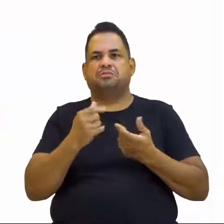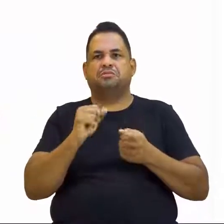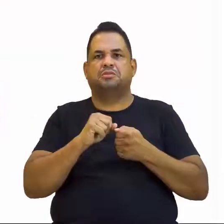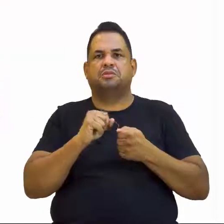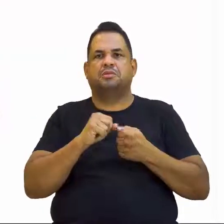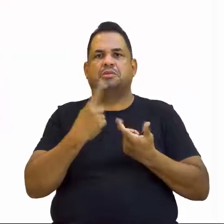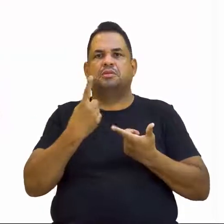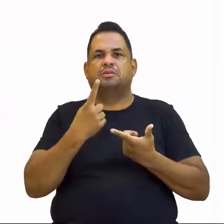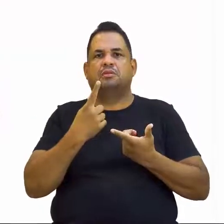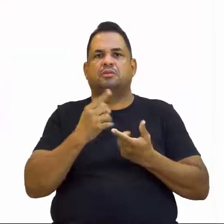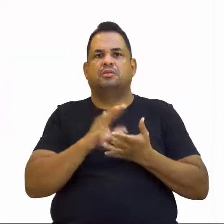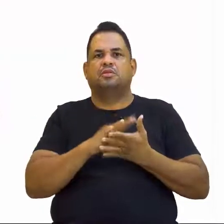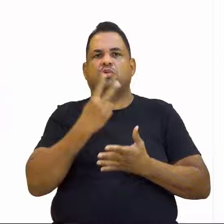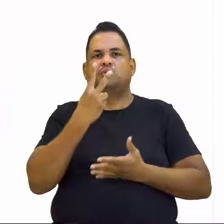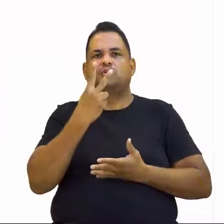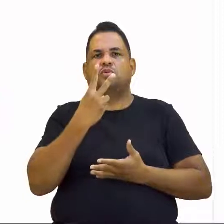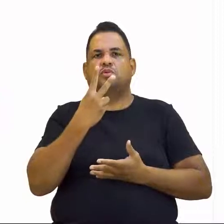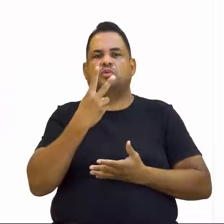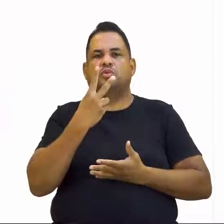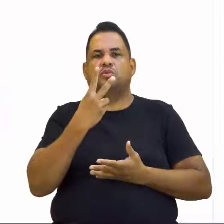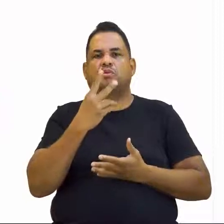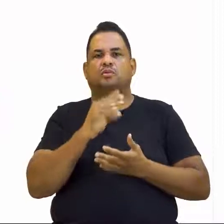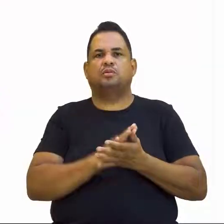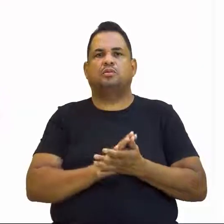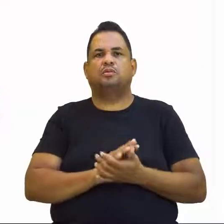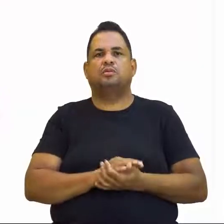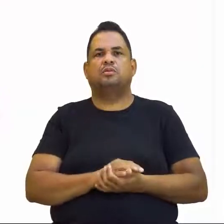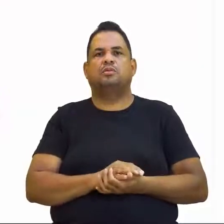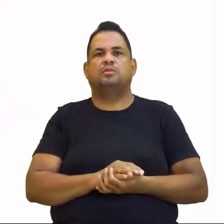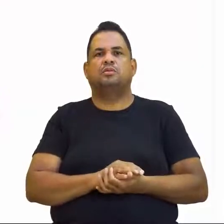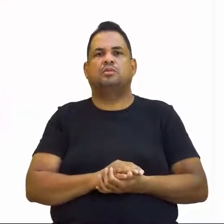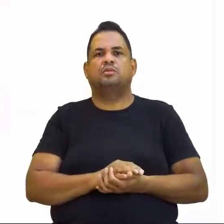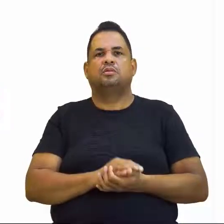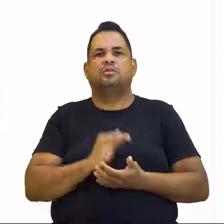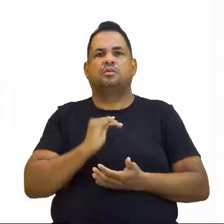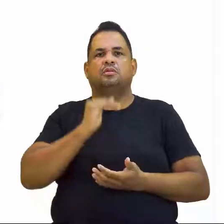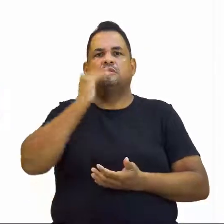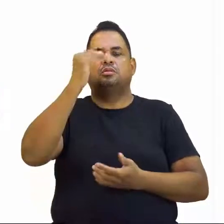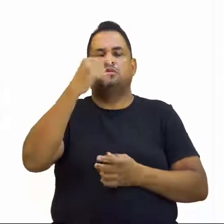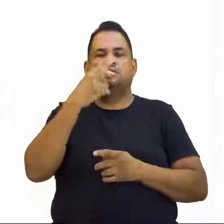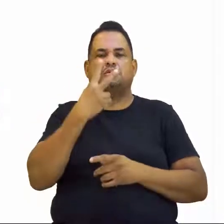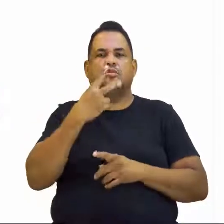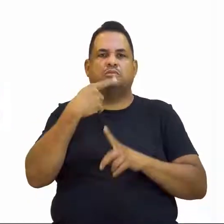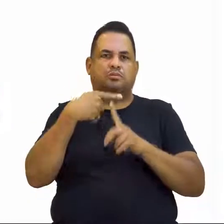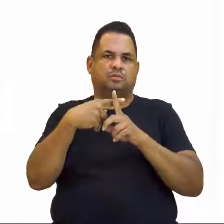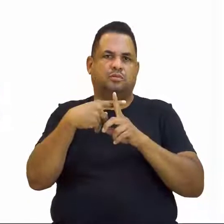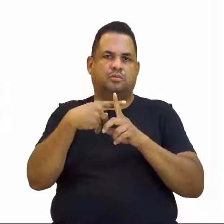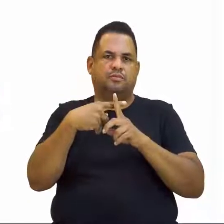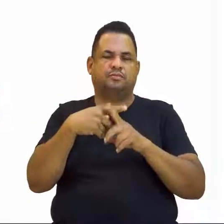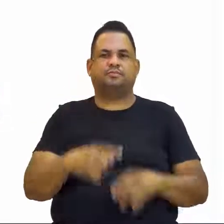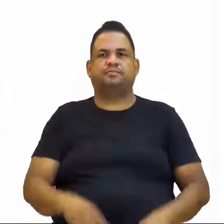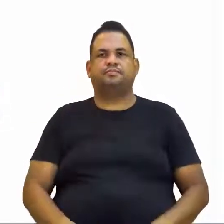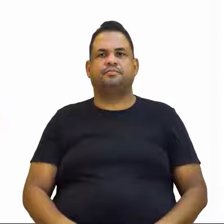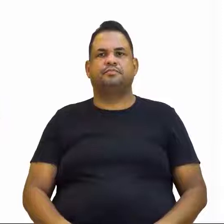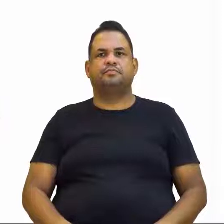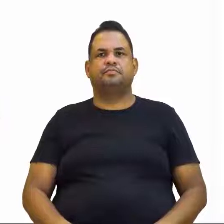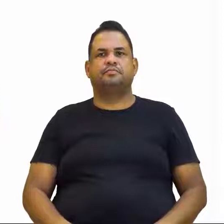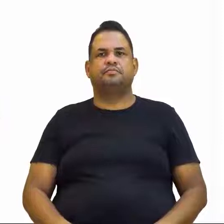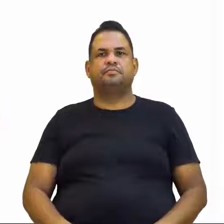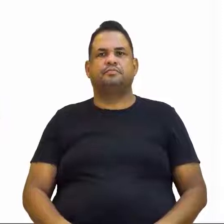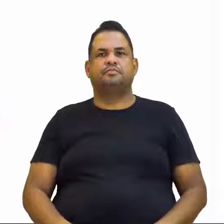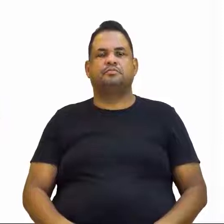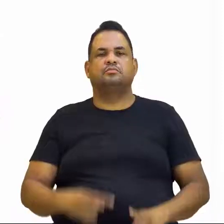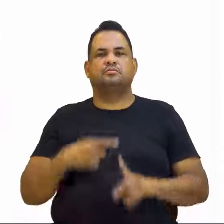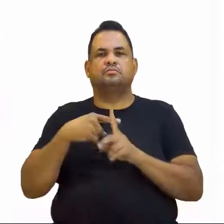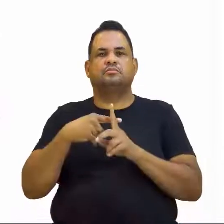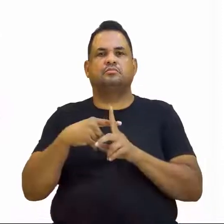2 que está aqui na minha hidroxila, ele vai para o alto do magnésio representando a carga dele. Mas,